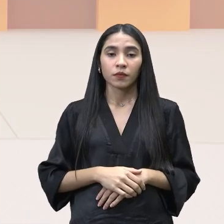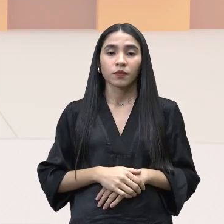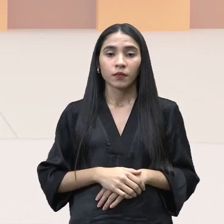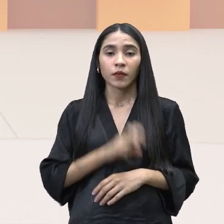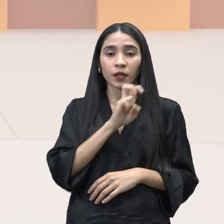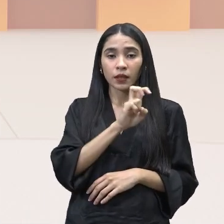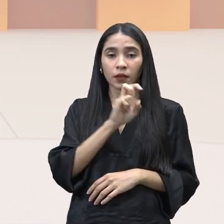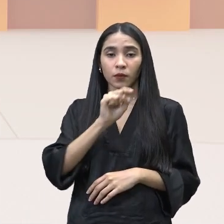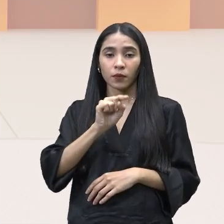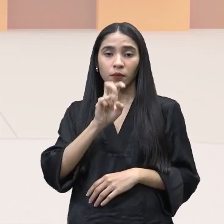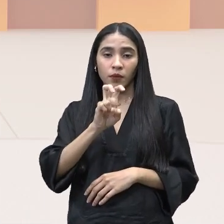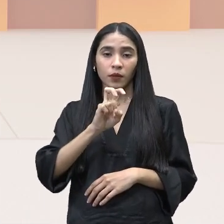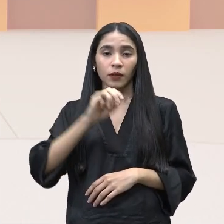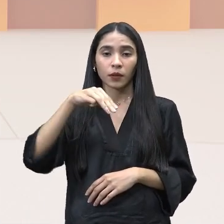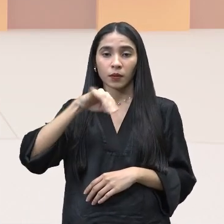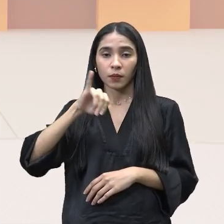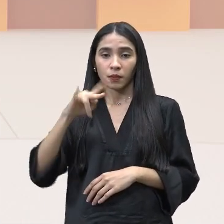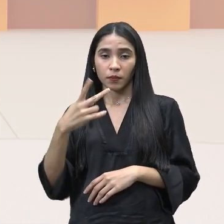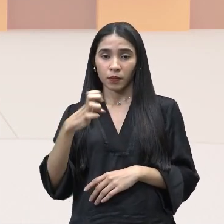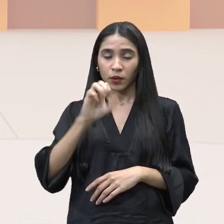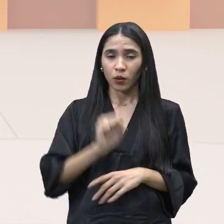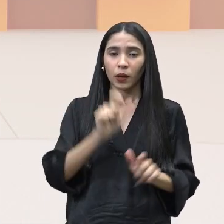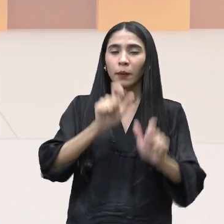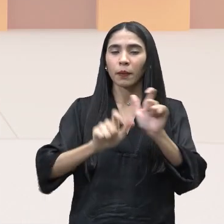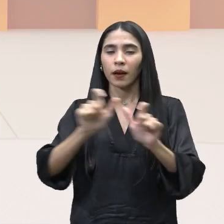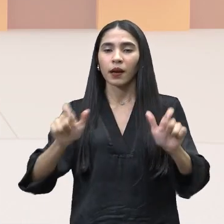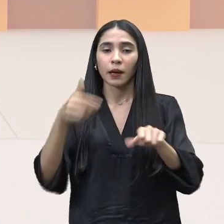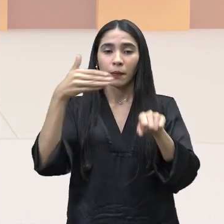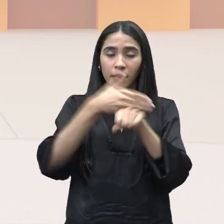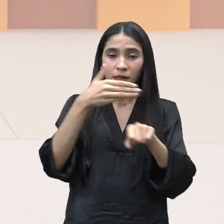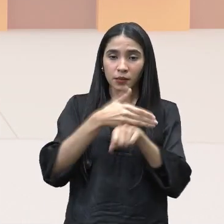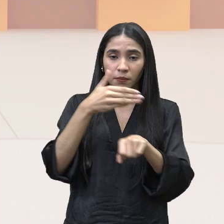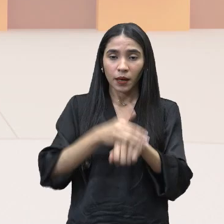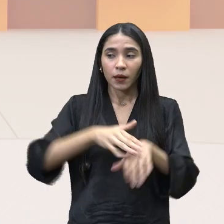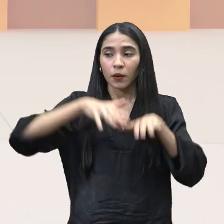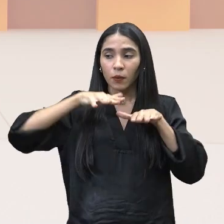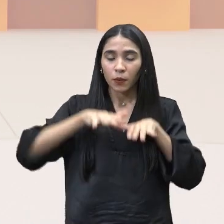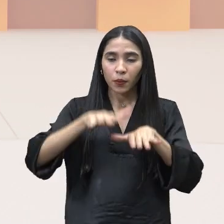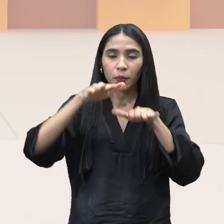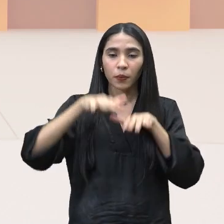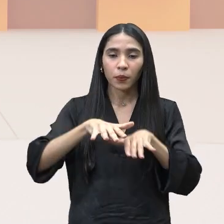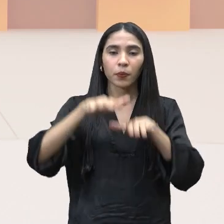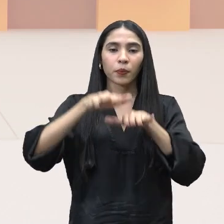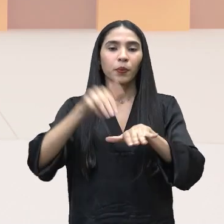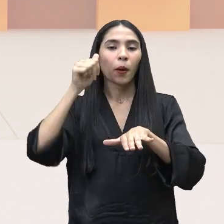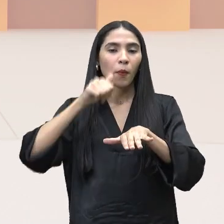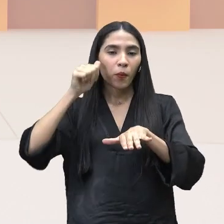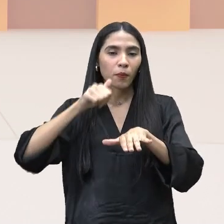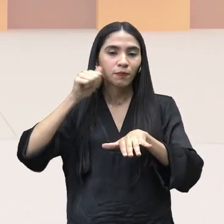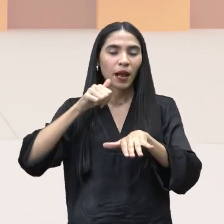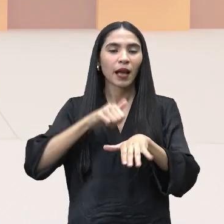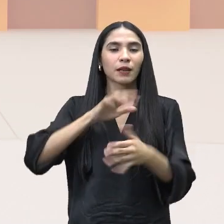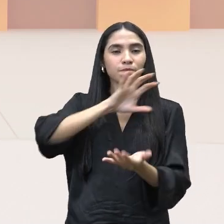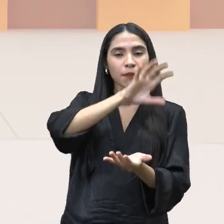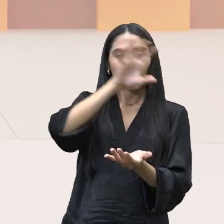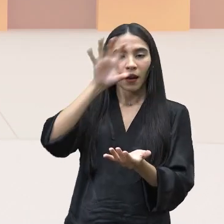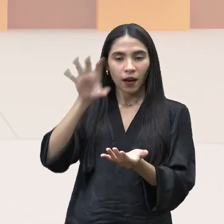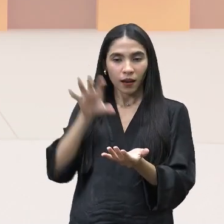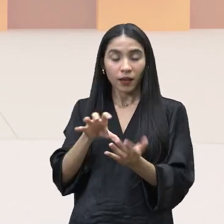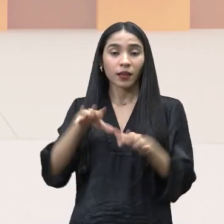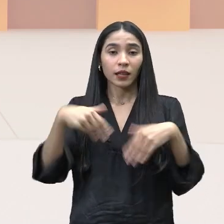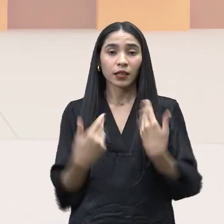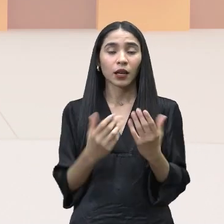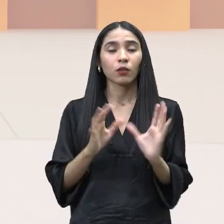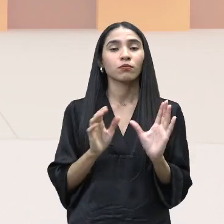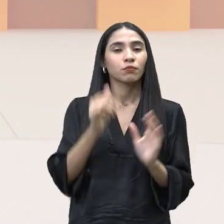3,5 e 5,5 milhões de pessoas participaram da chamada Marcha das Mulheres ao redor do mundo. Então, as mulheres se